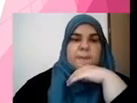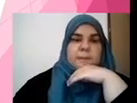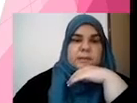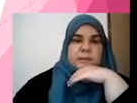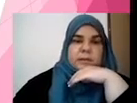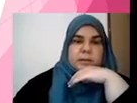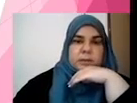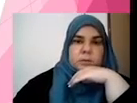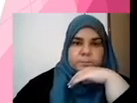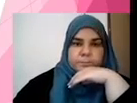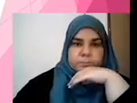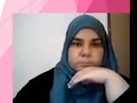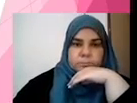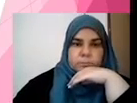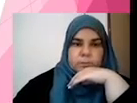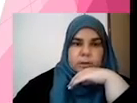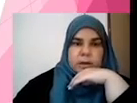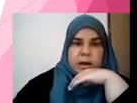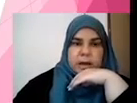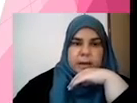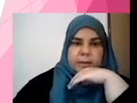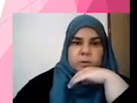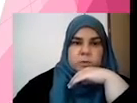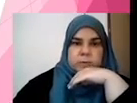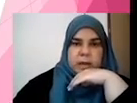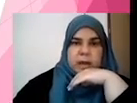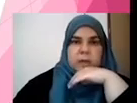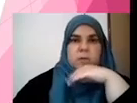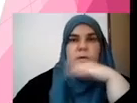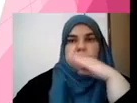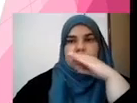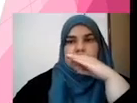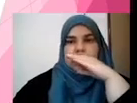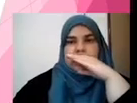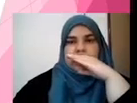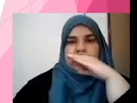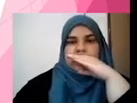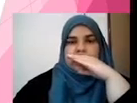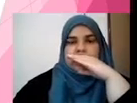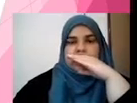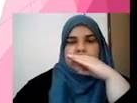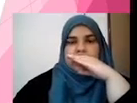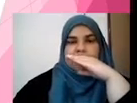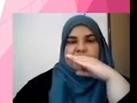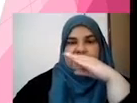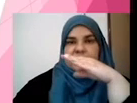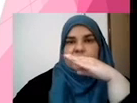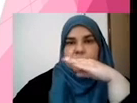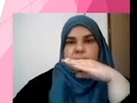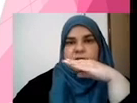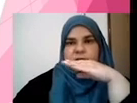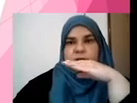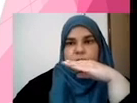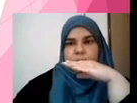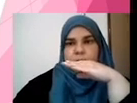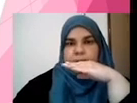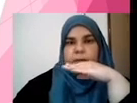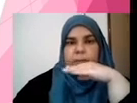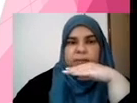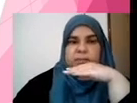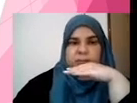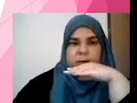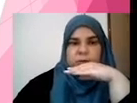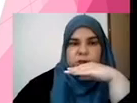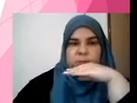já aprenderam a encontrar a bissetriz, como que divide o ângulo ao